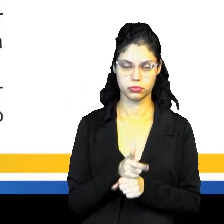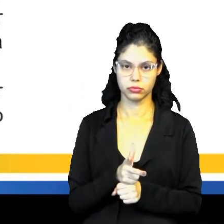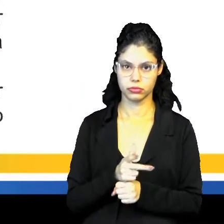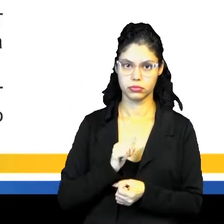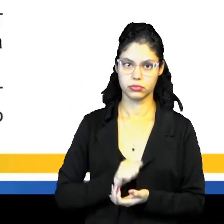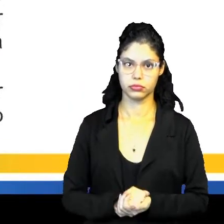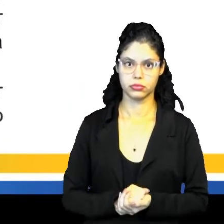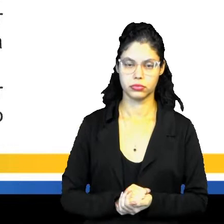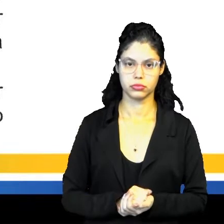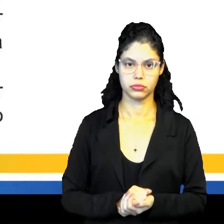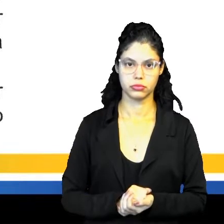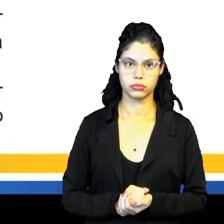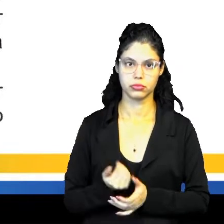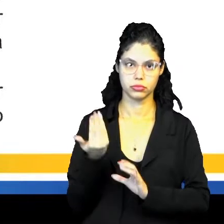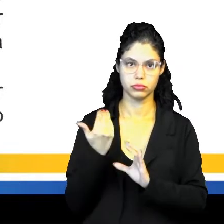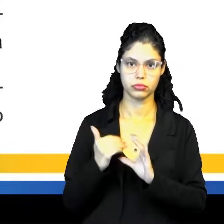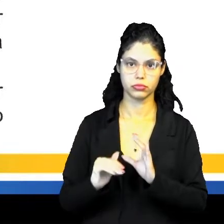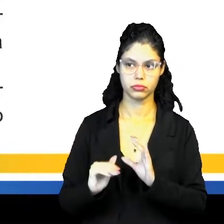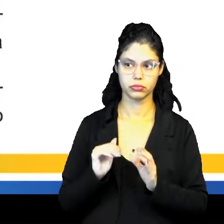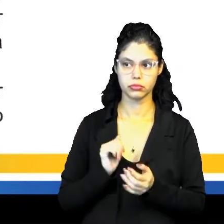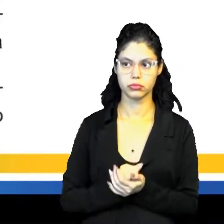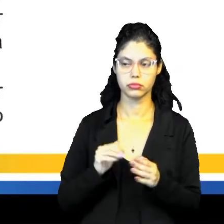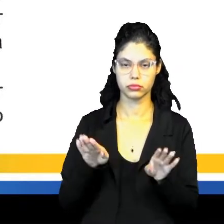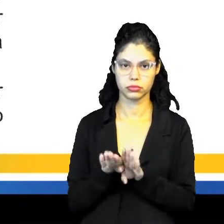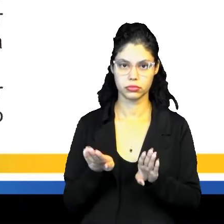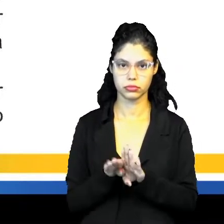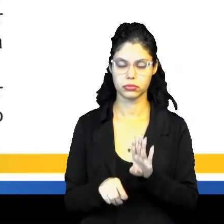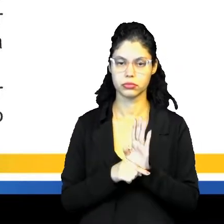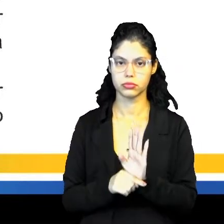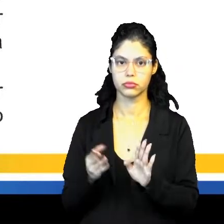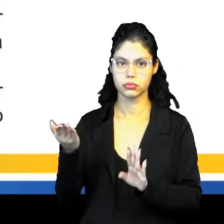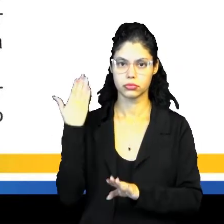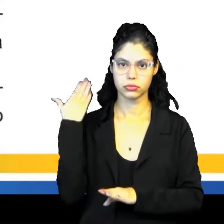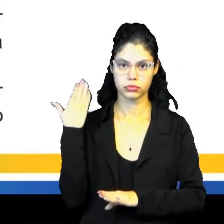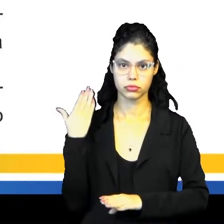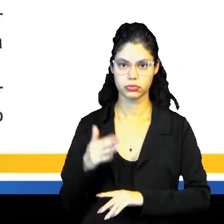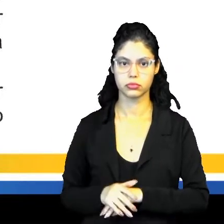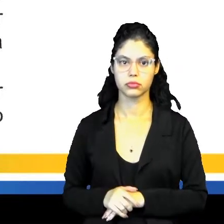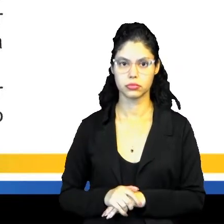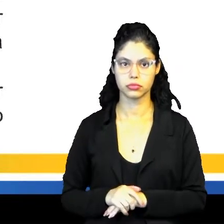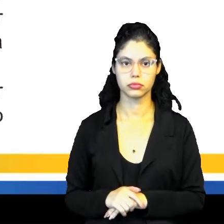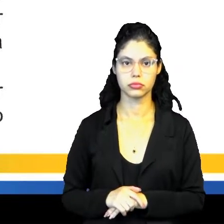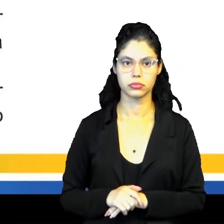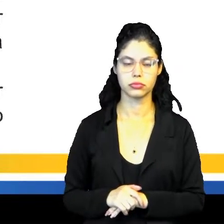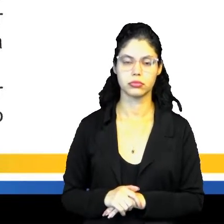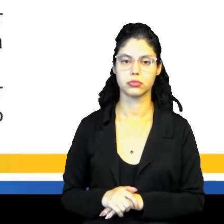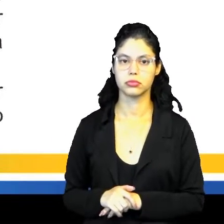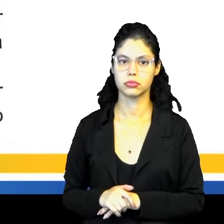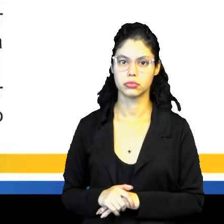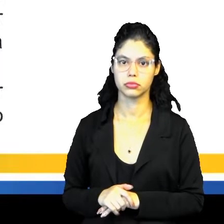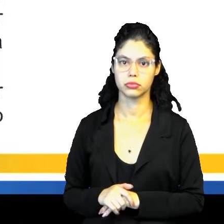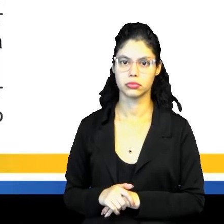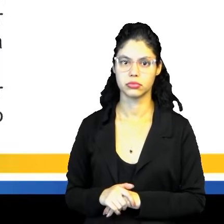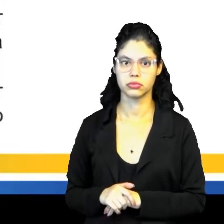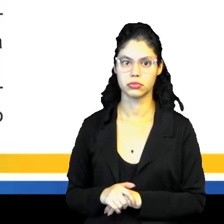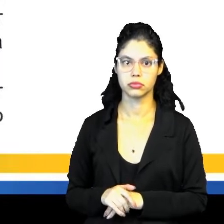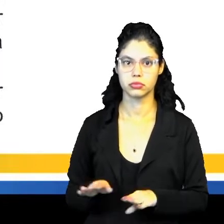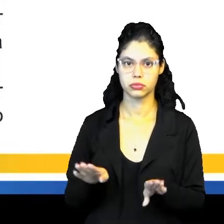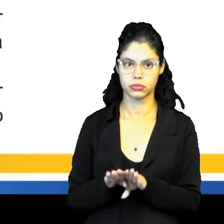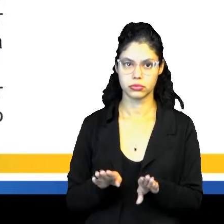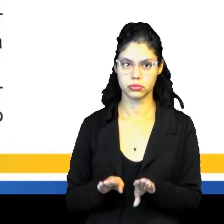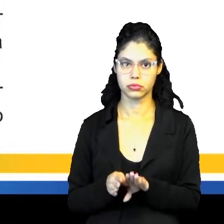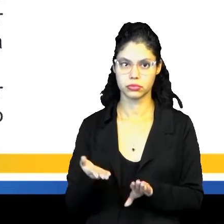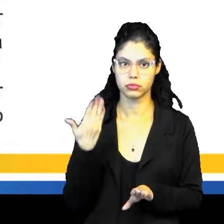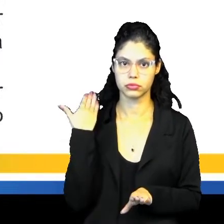A palavra publicou, né? Também se refere ao passado, publicou. A palavra contava também se